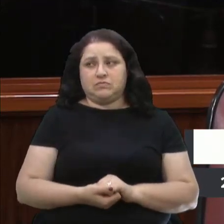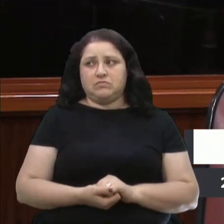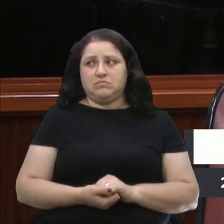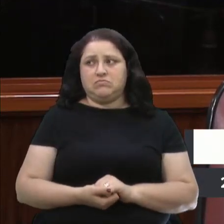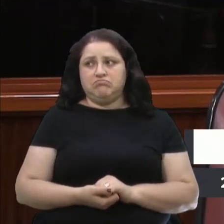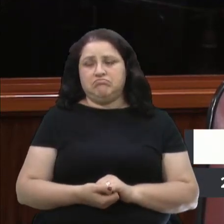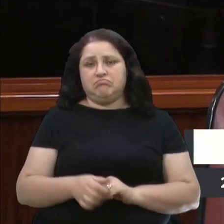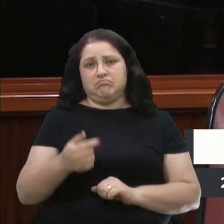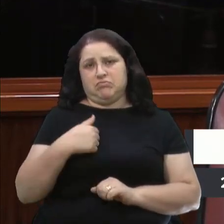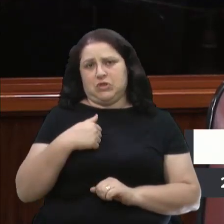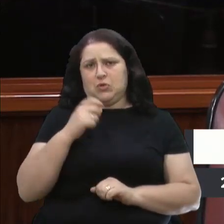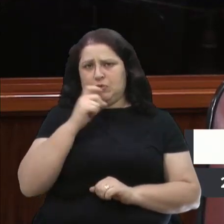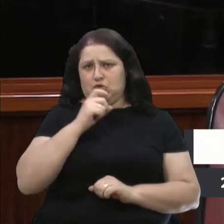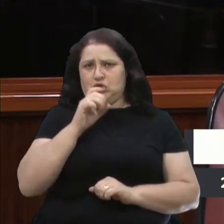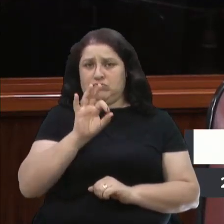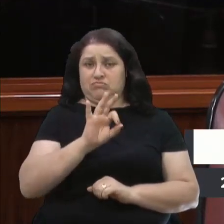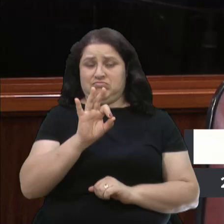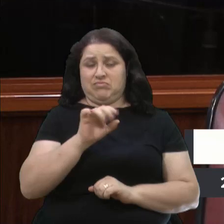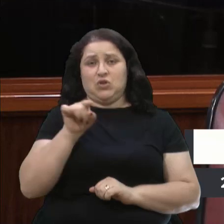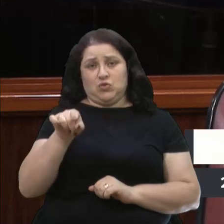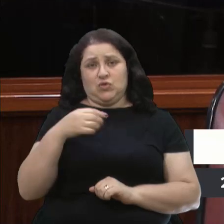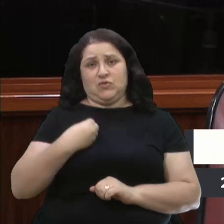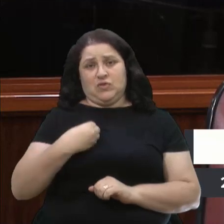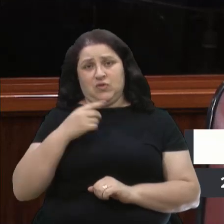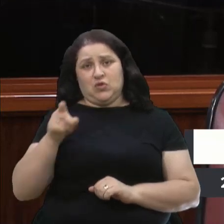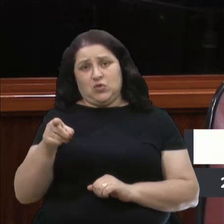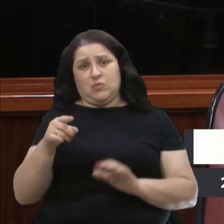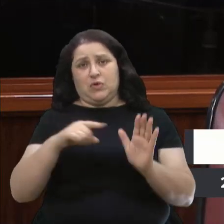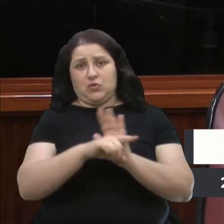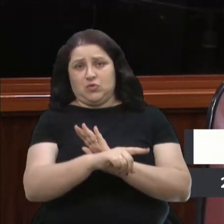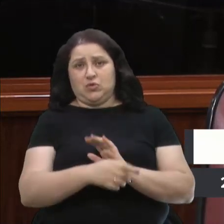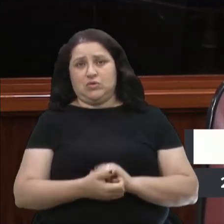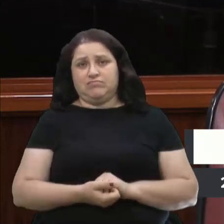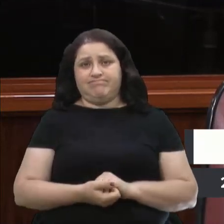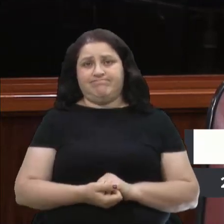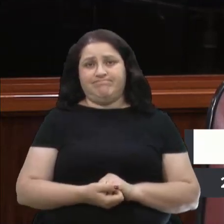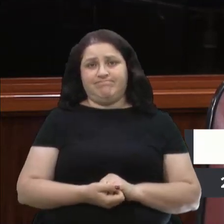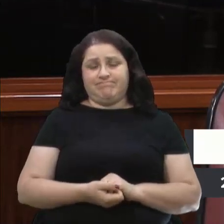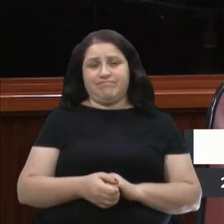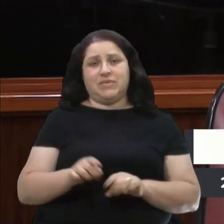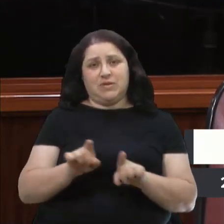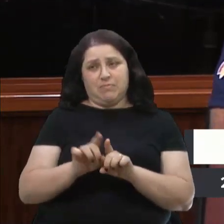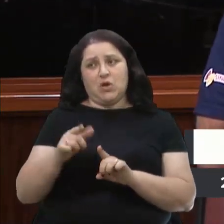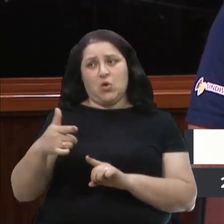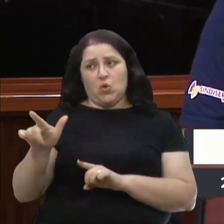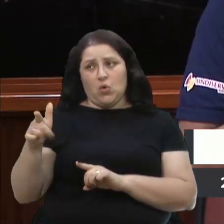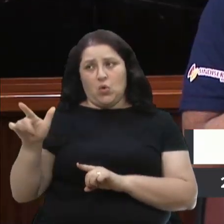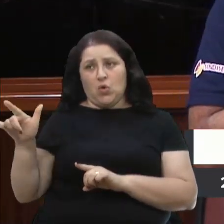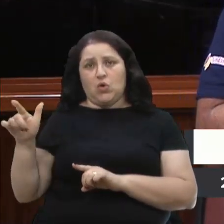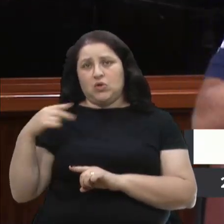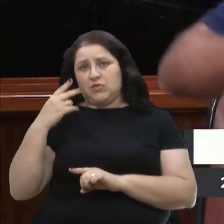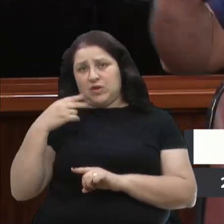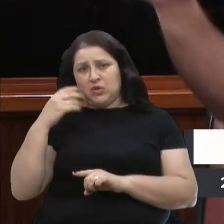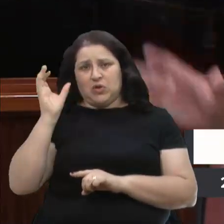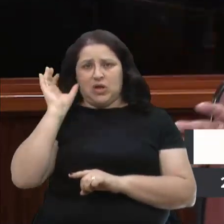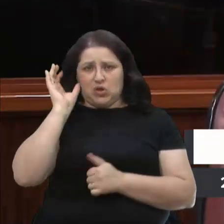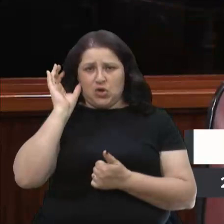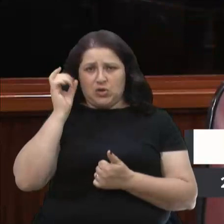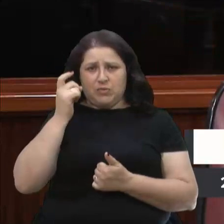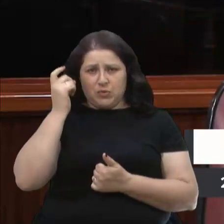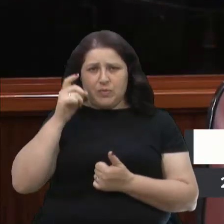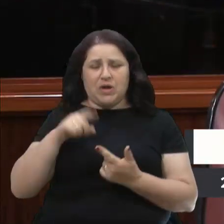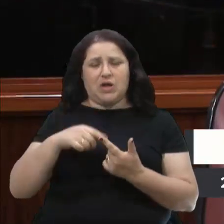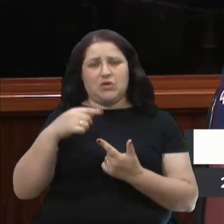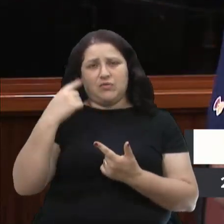Eu não estou mentindo. O senhor estava lá, foi o senhor que perguntou, inclusive. E outros vereadores, acho que até o vereador Cadori estava preocupado, outros